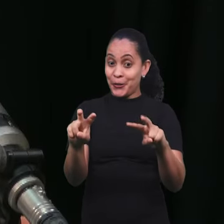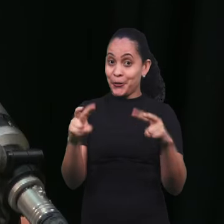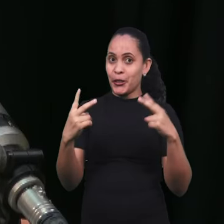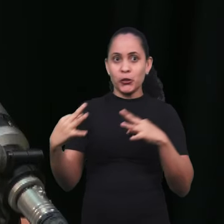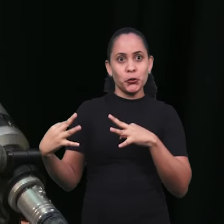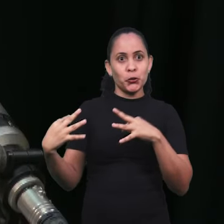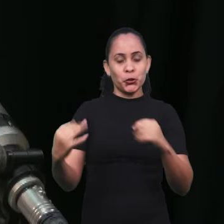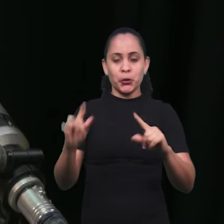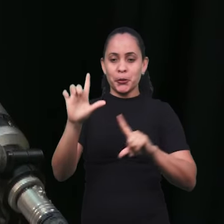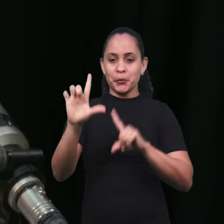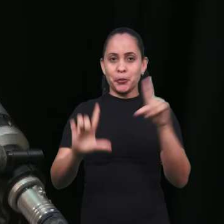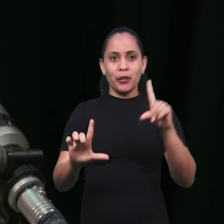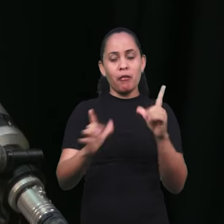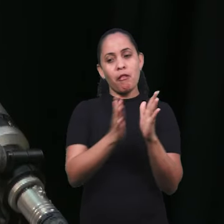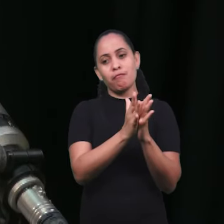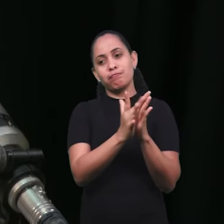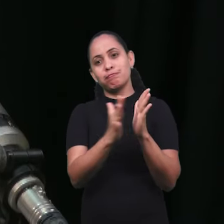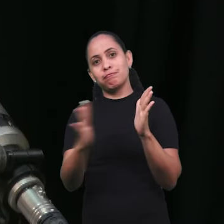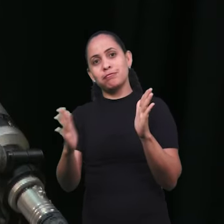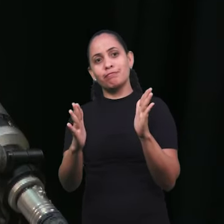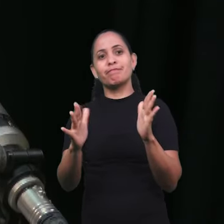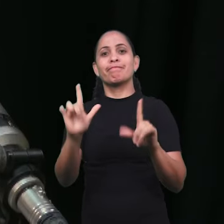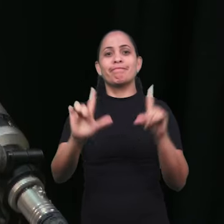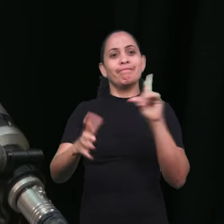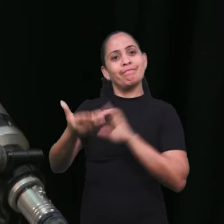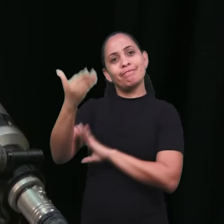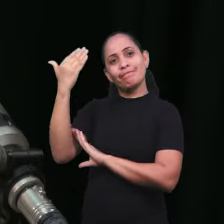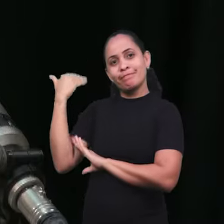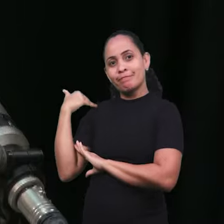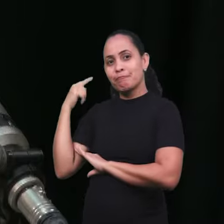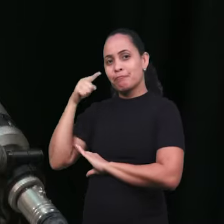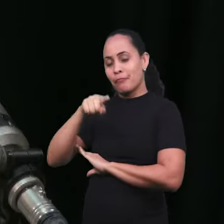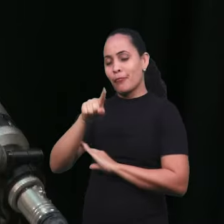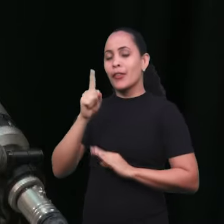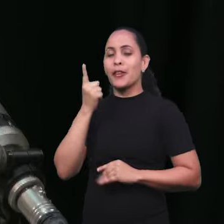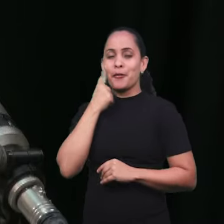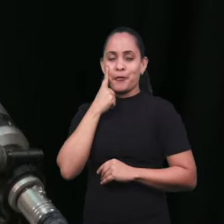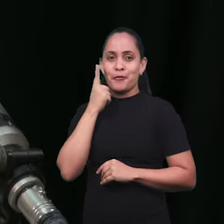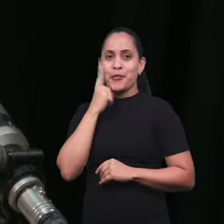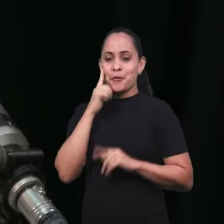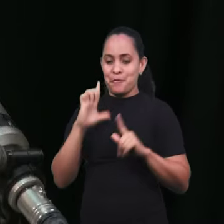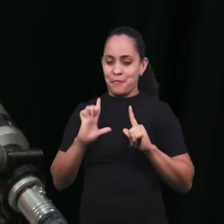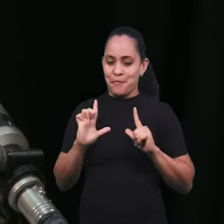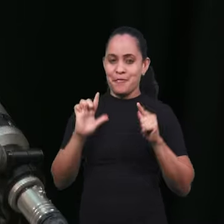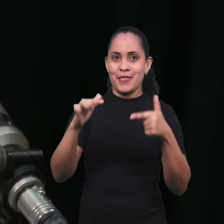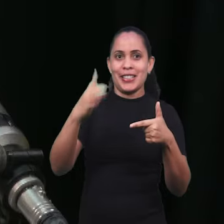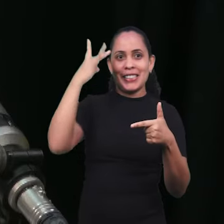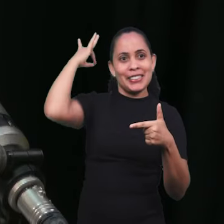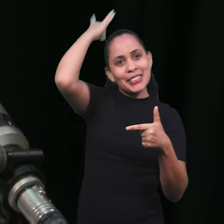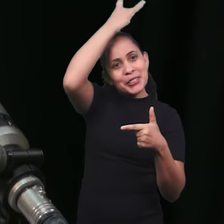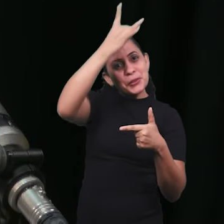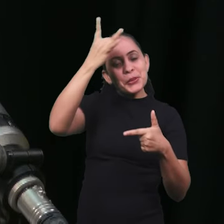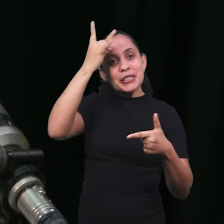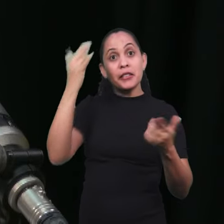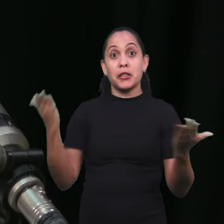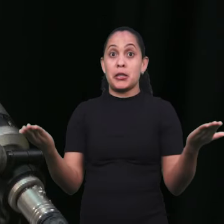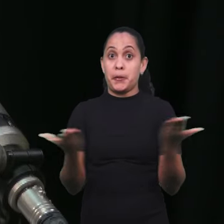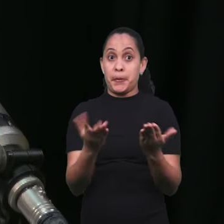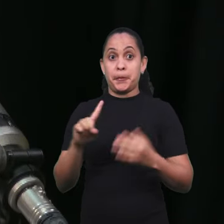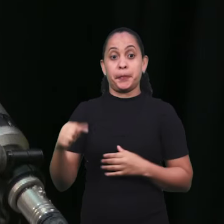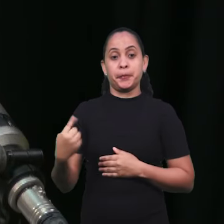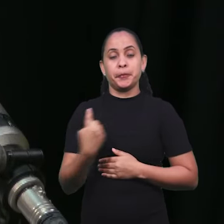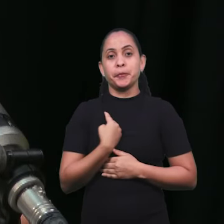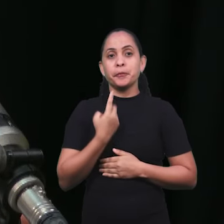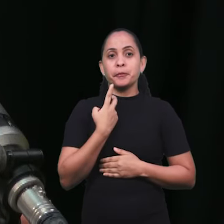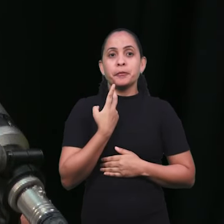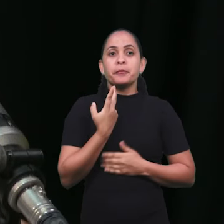inclusive, a todos os programas anteriores, as edições anteriores desse programa, que você vai ver uma sequência de operações do Espírito Santo. E agora nós estamos